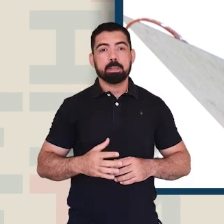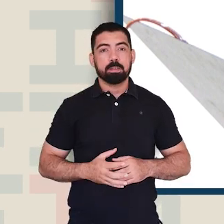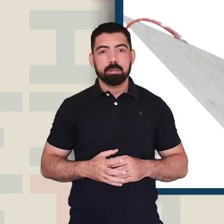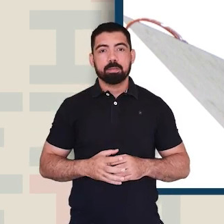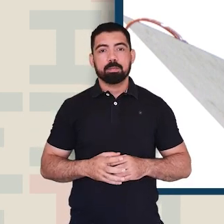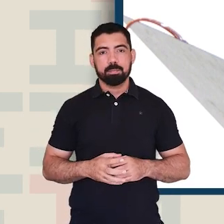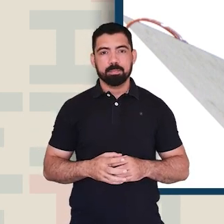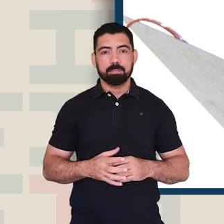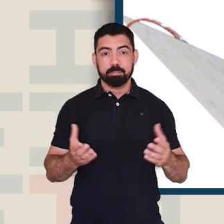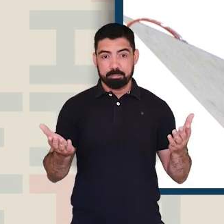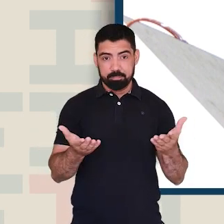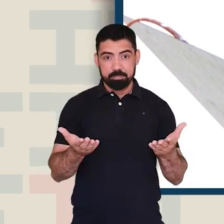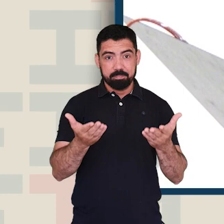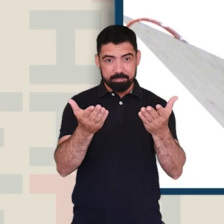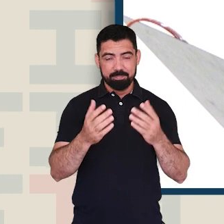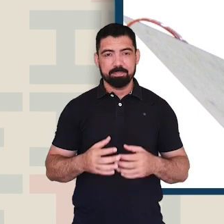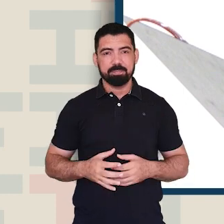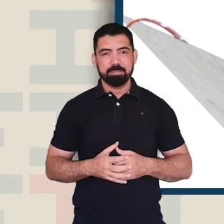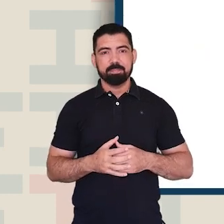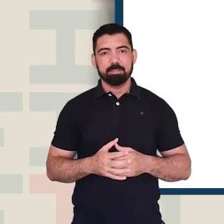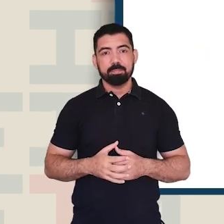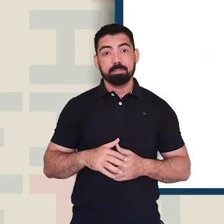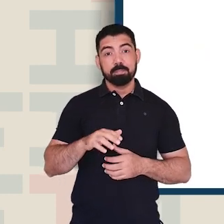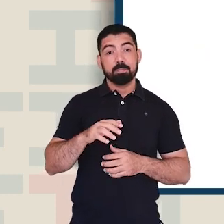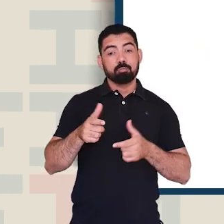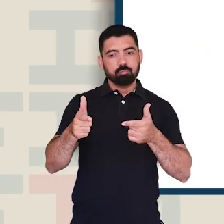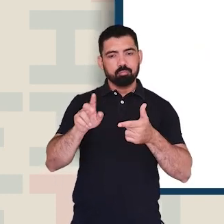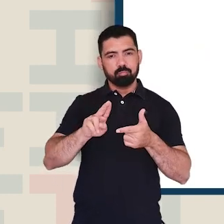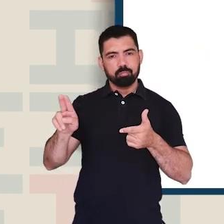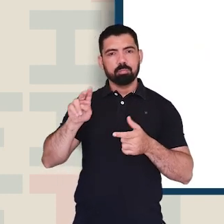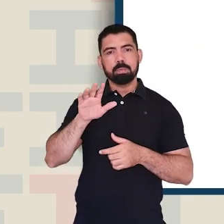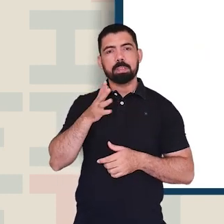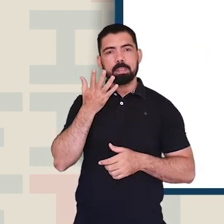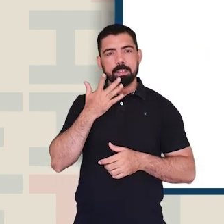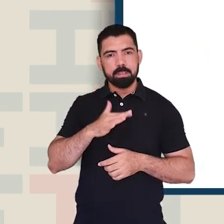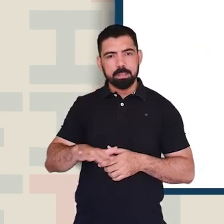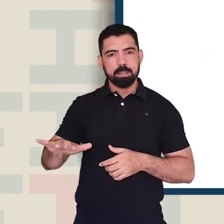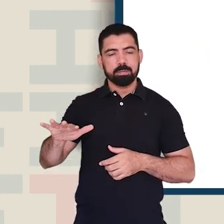a próxima. Essa aí. Música chamada Crianças.